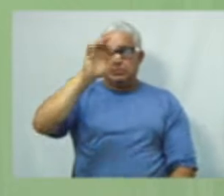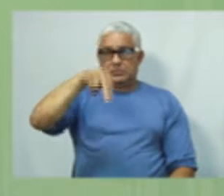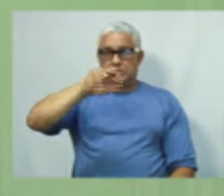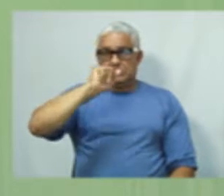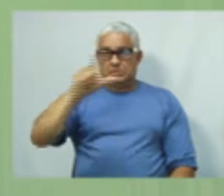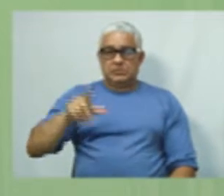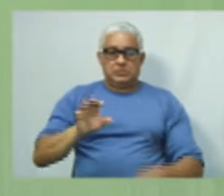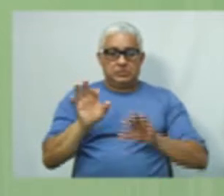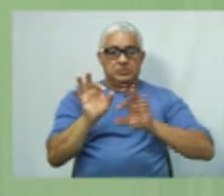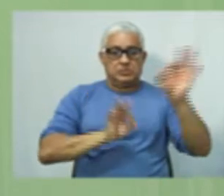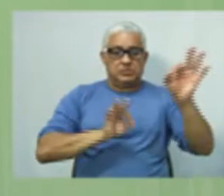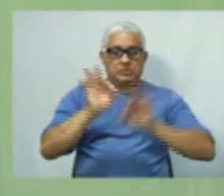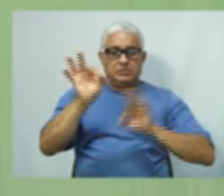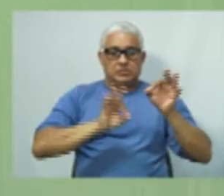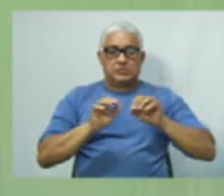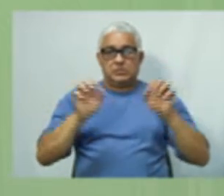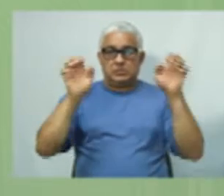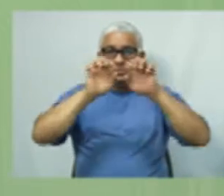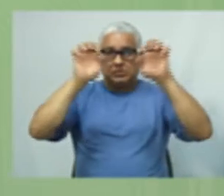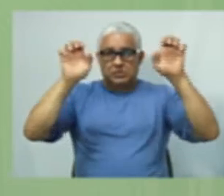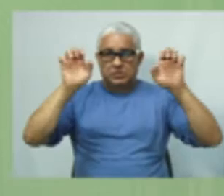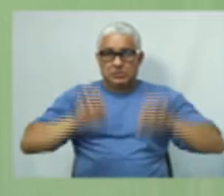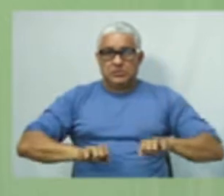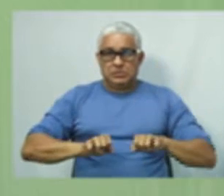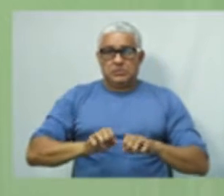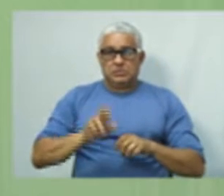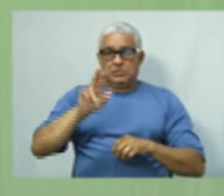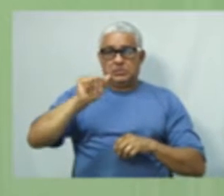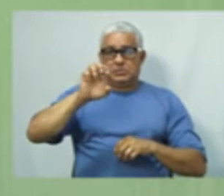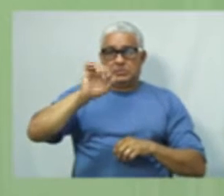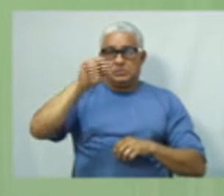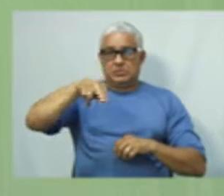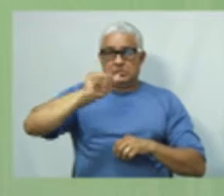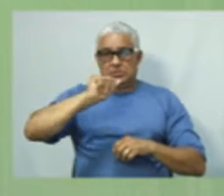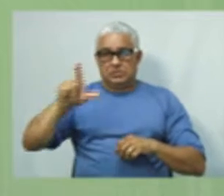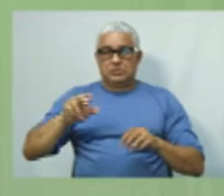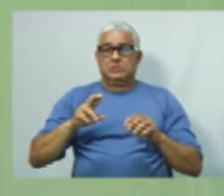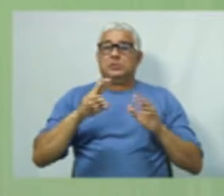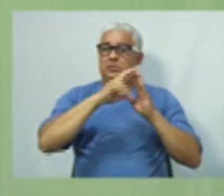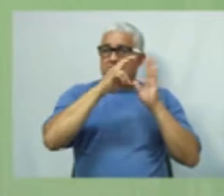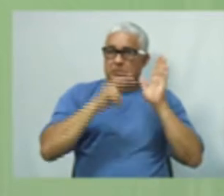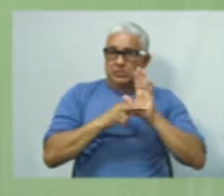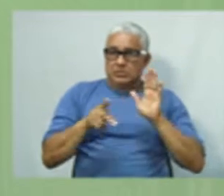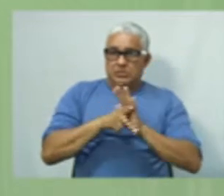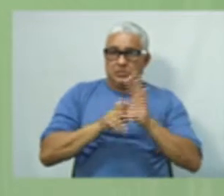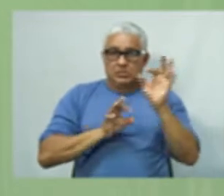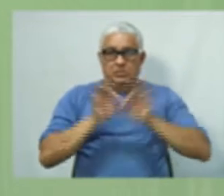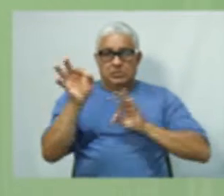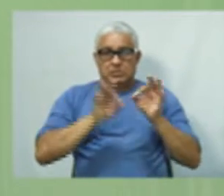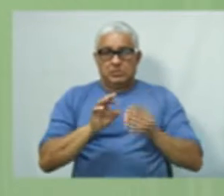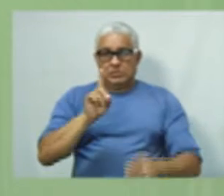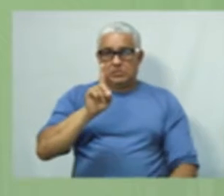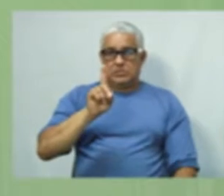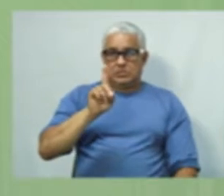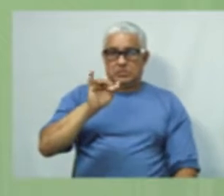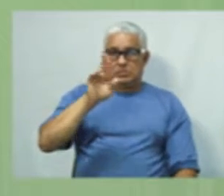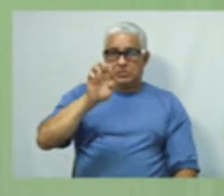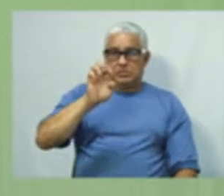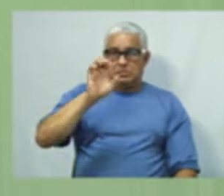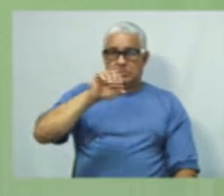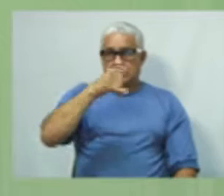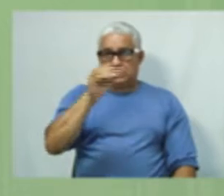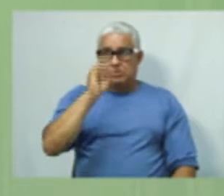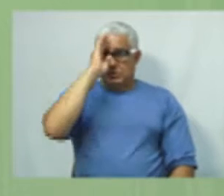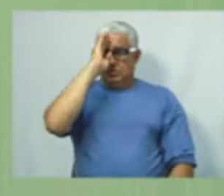é a estrutura racional, de acordo com as normas de organização. Direção é